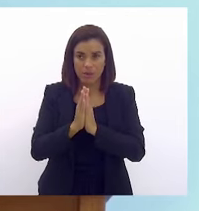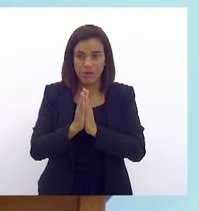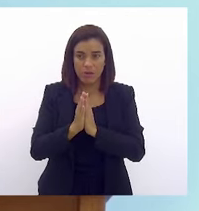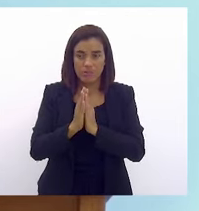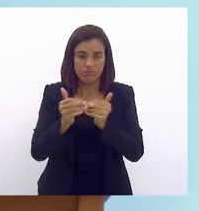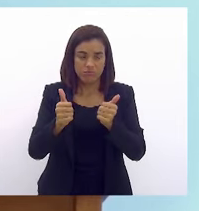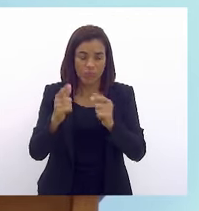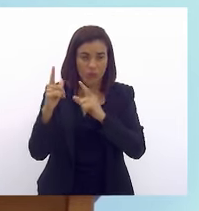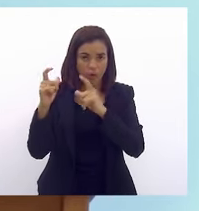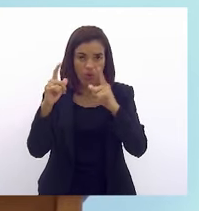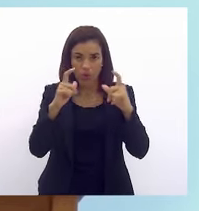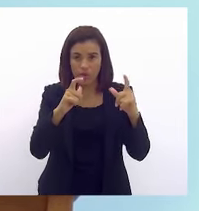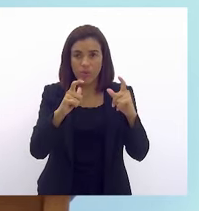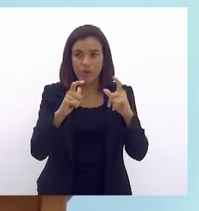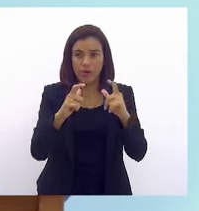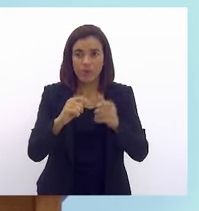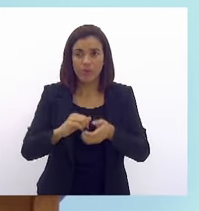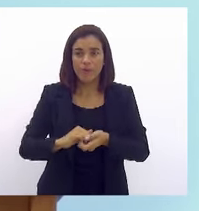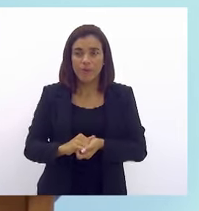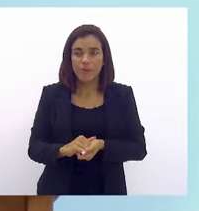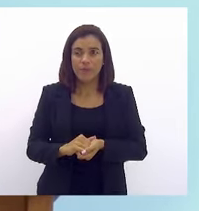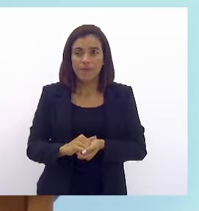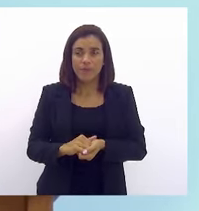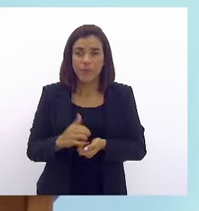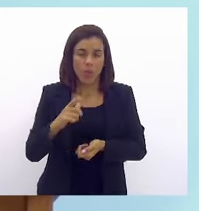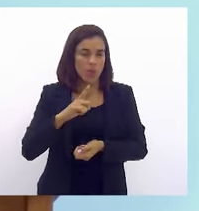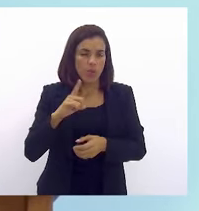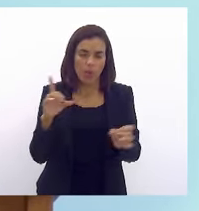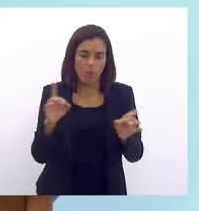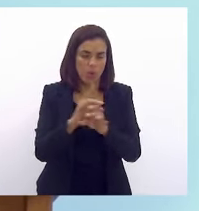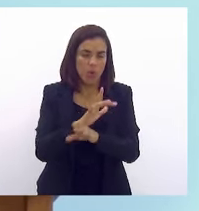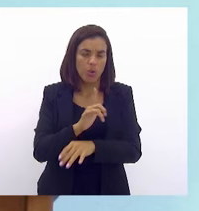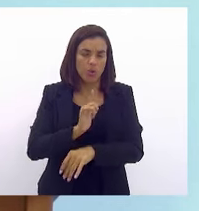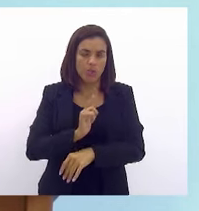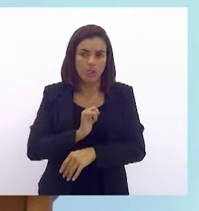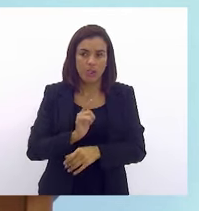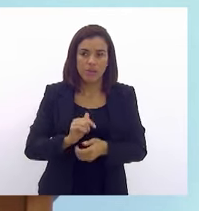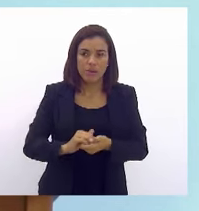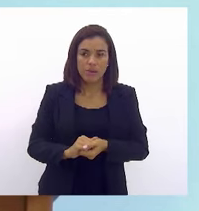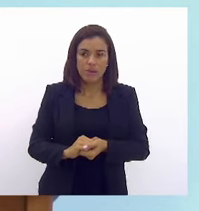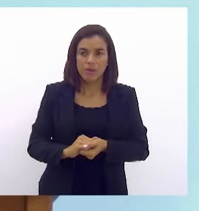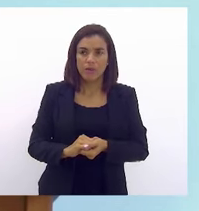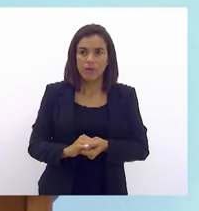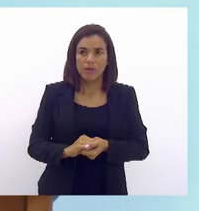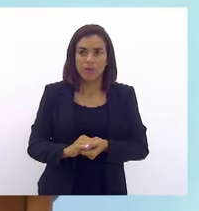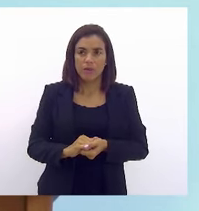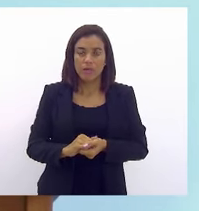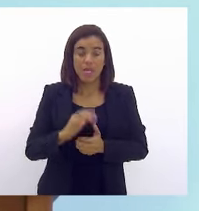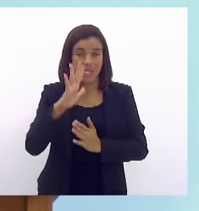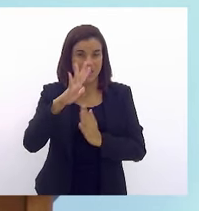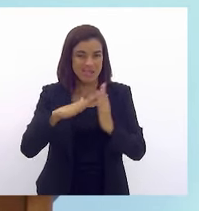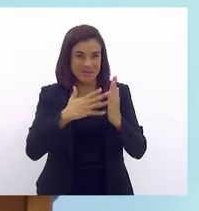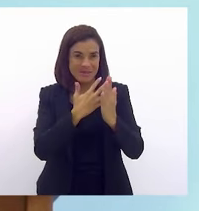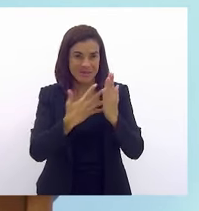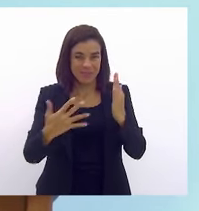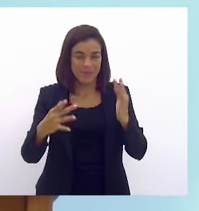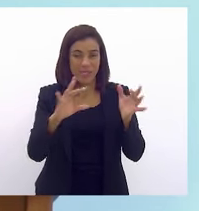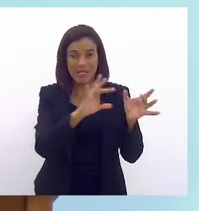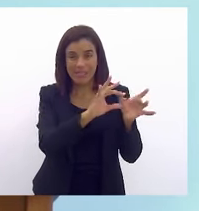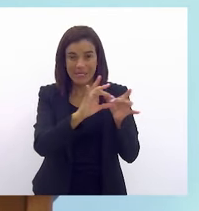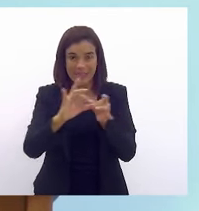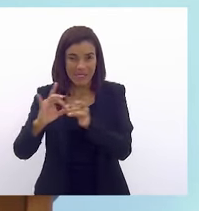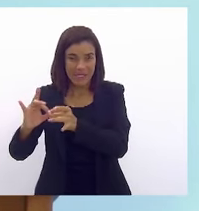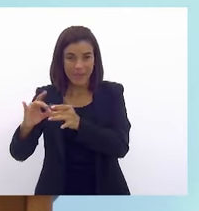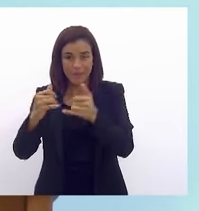Você... Tá? Eu tenho isso pronto, inclusive. Esse plano de alinhamento de orla e a faixa